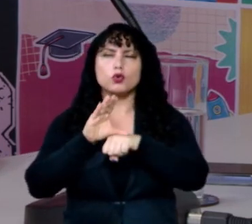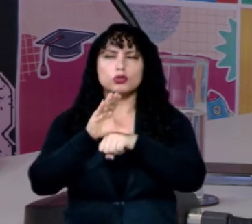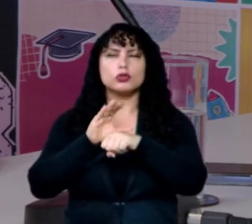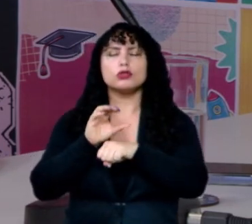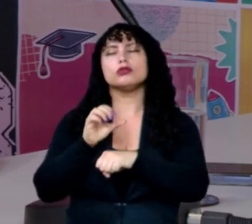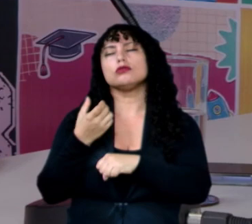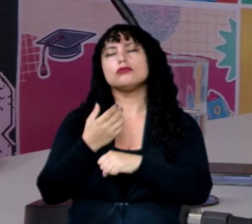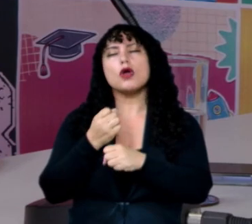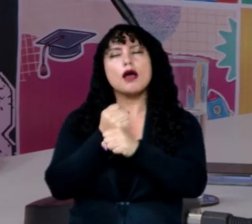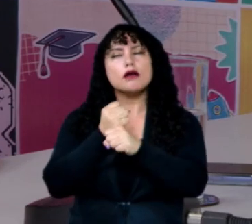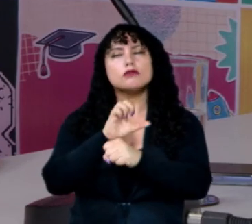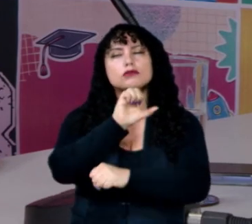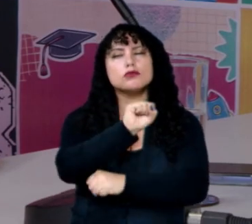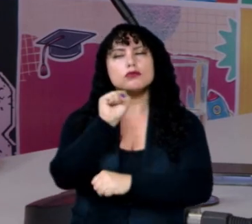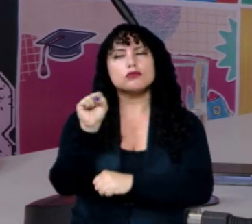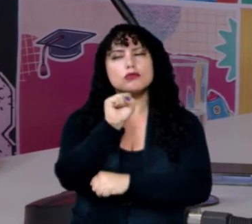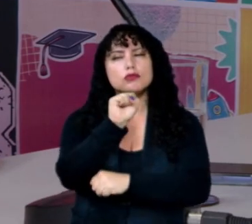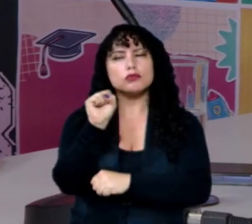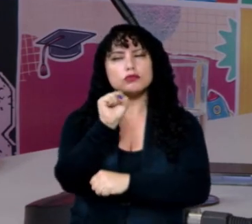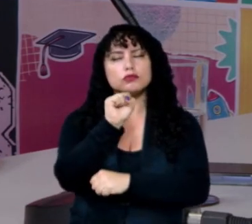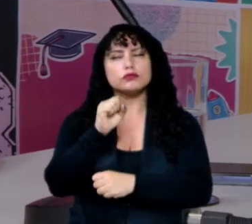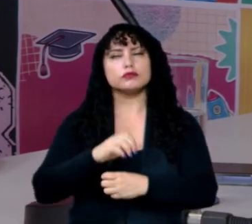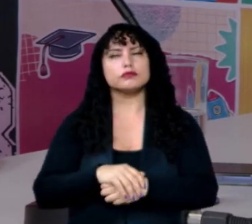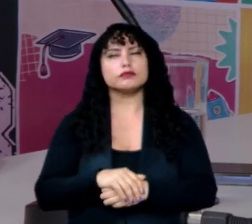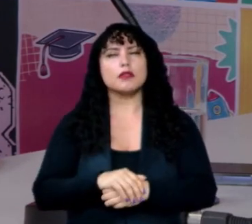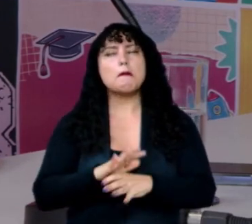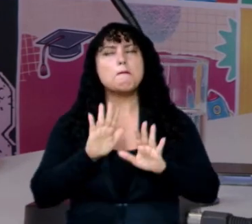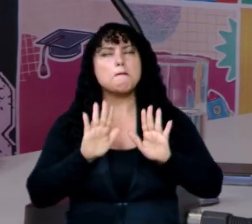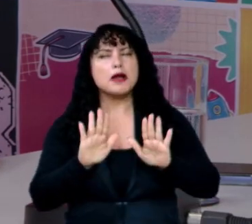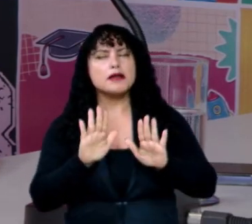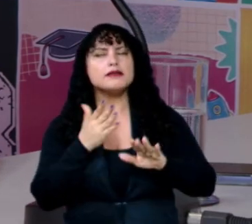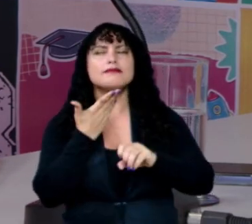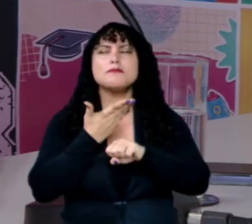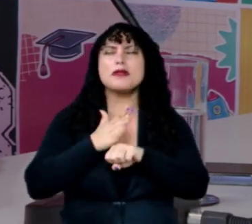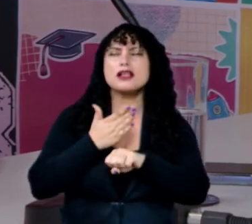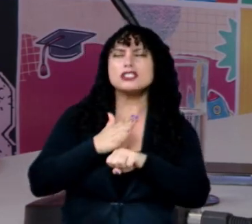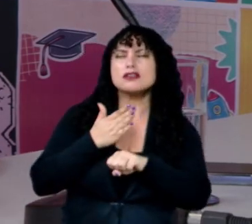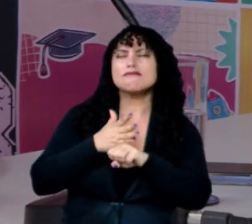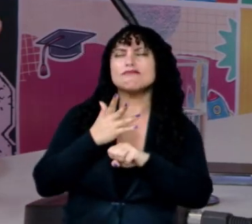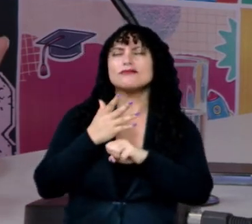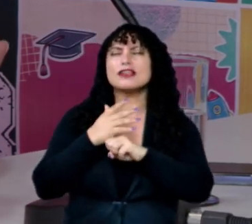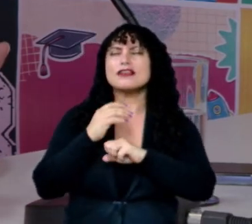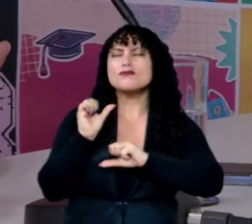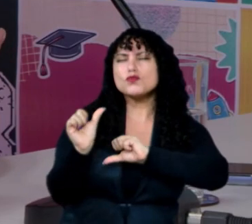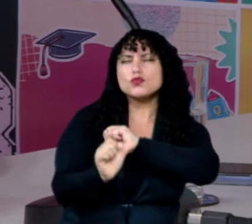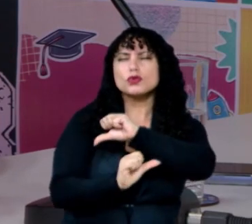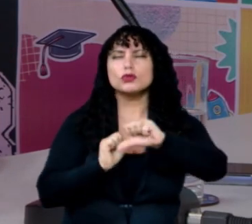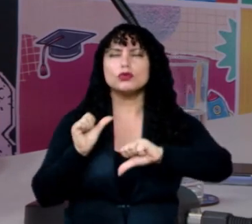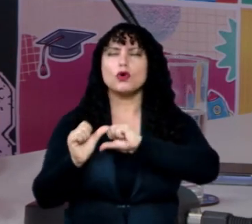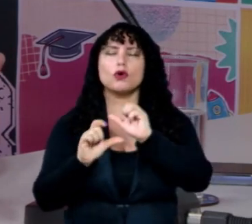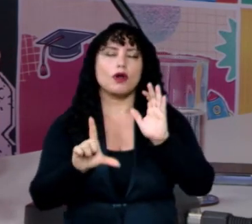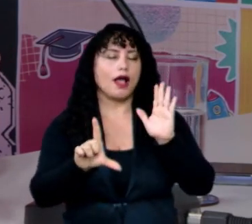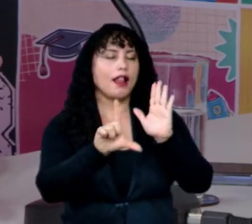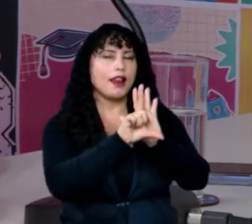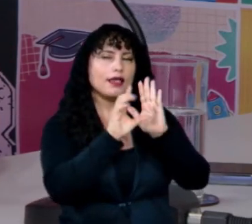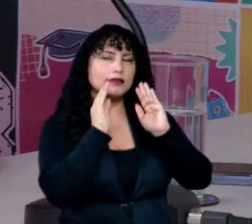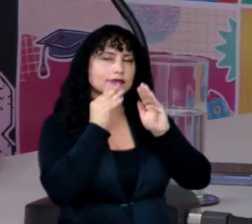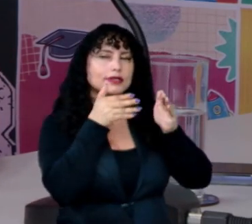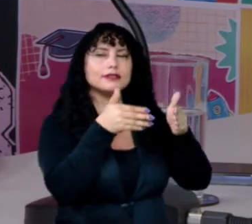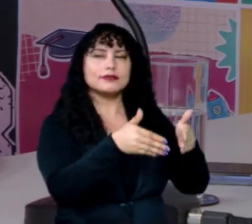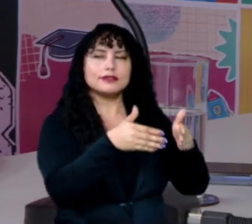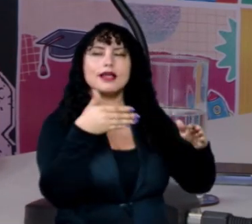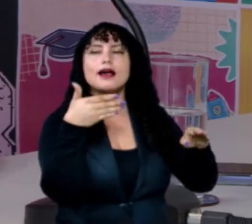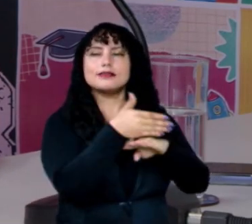88. Porém, ela foi praticamente ganhou forma com uma lei específica